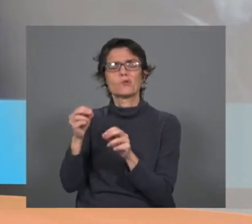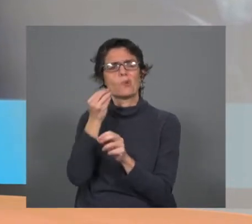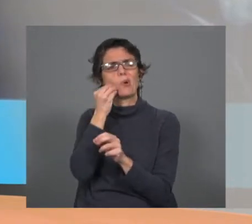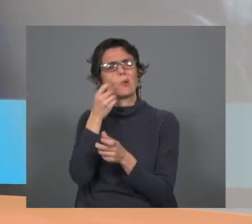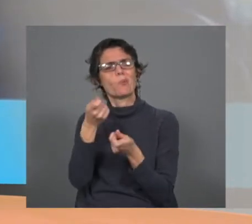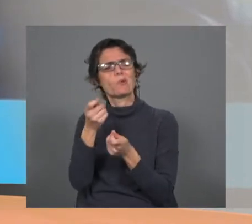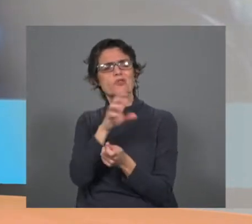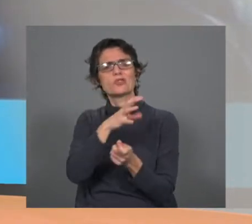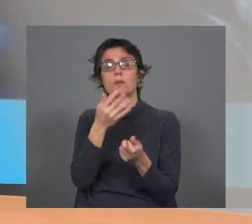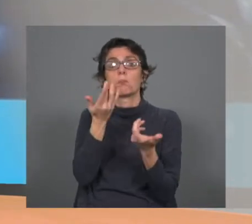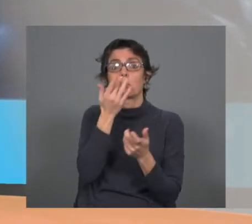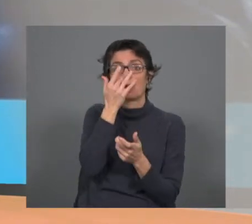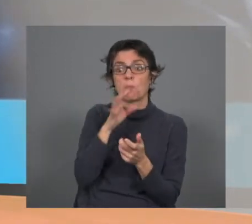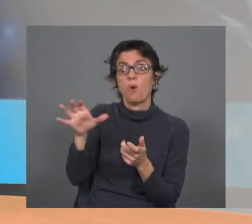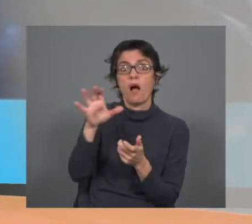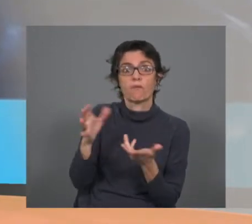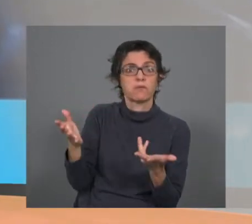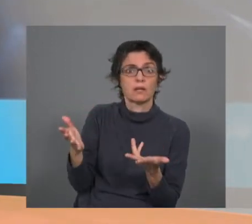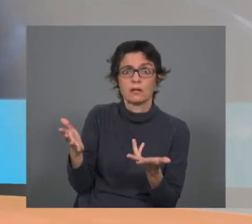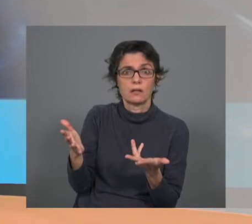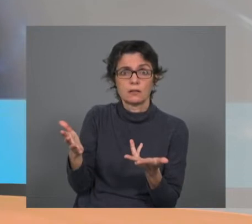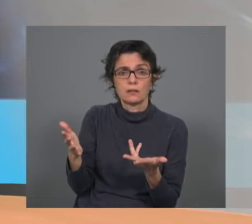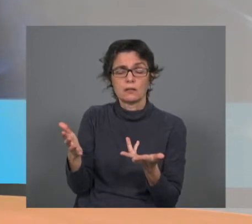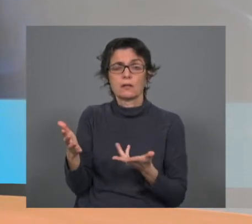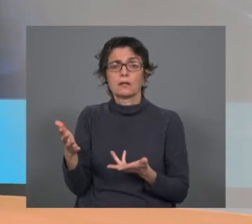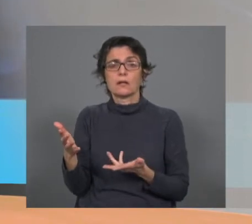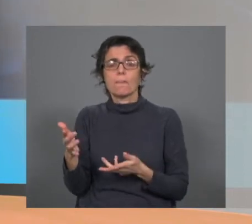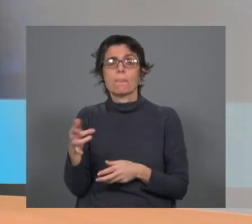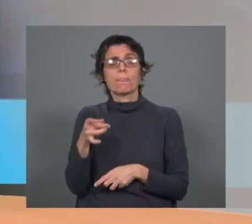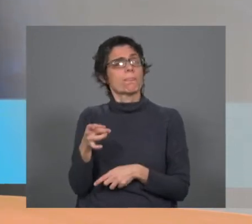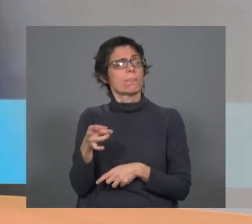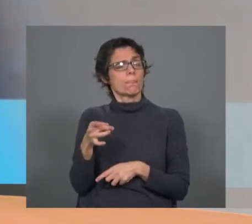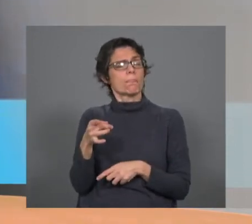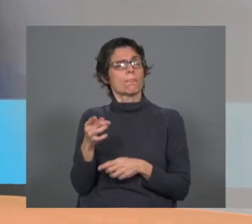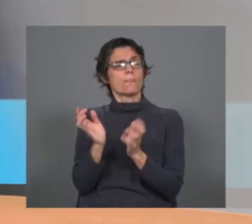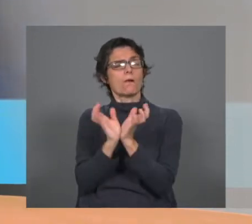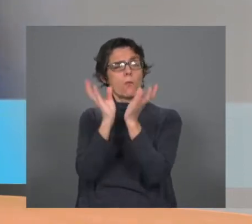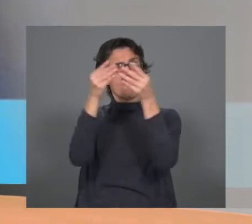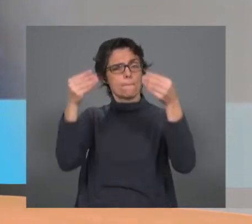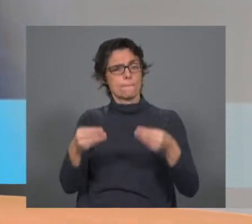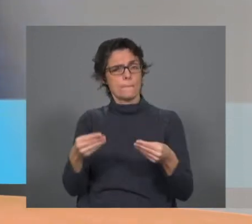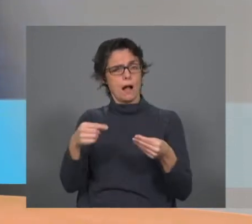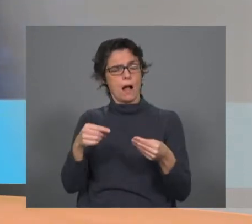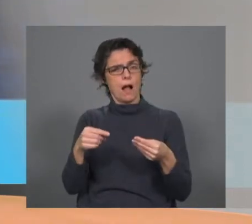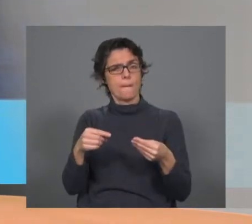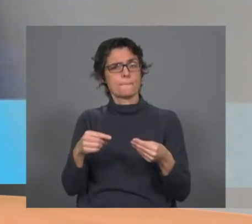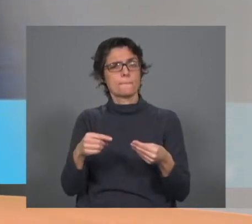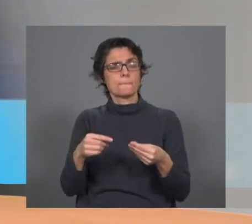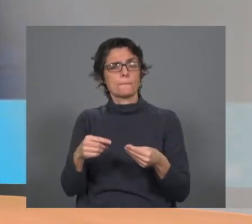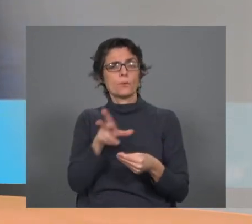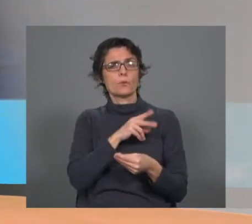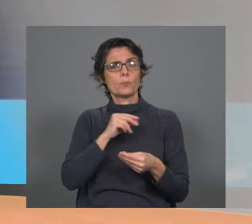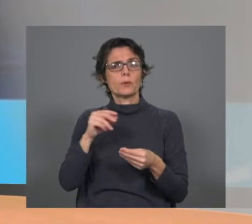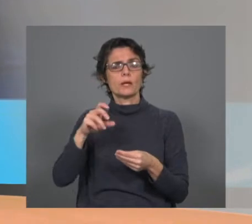os países africanos, enfim. Há uma plataforma, o Prémio Nobel da Paz, o Mohamed